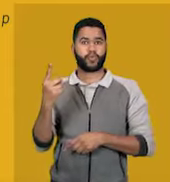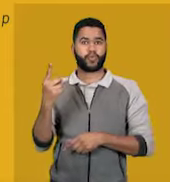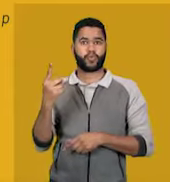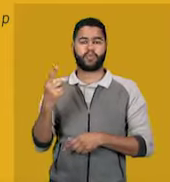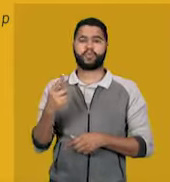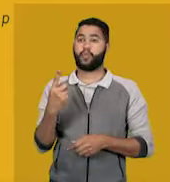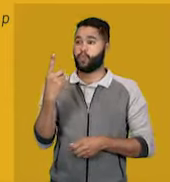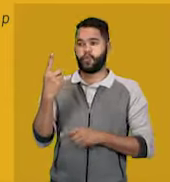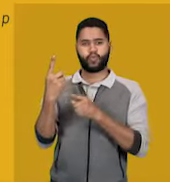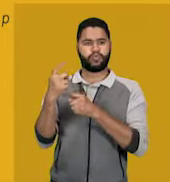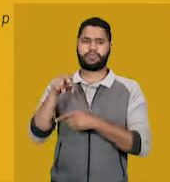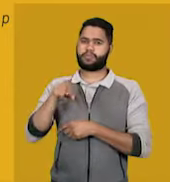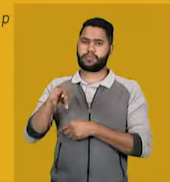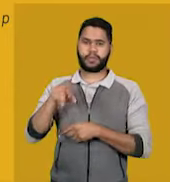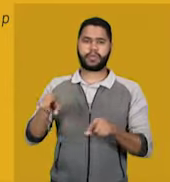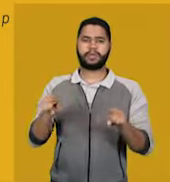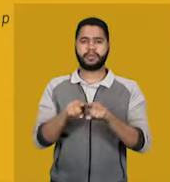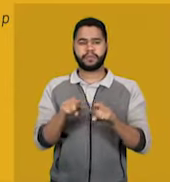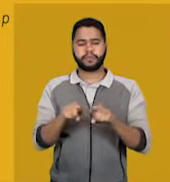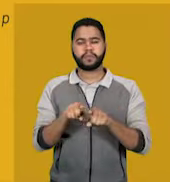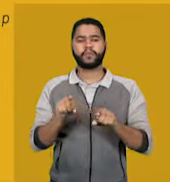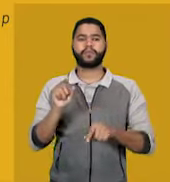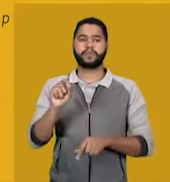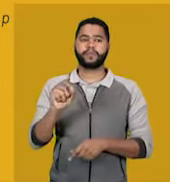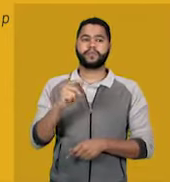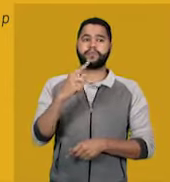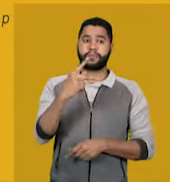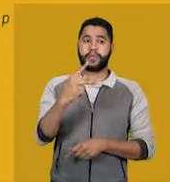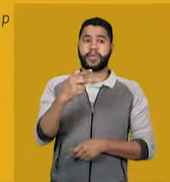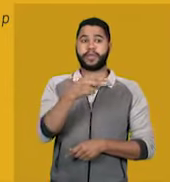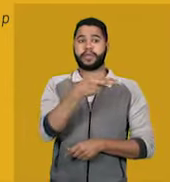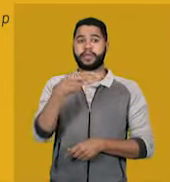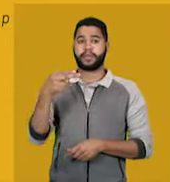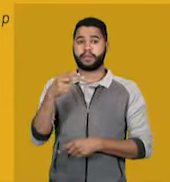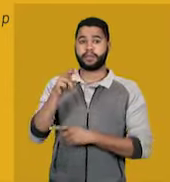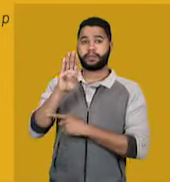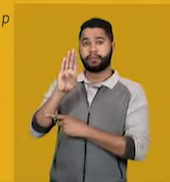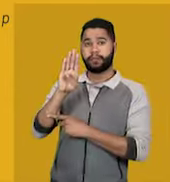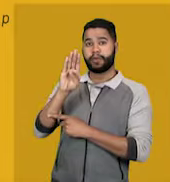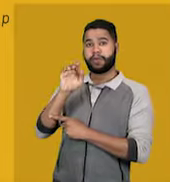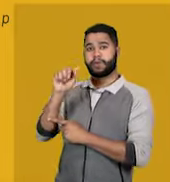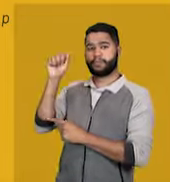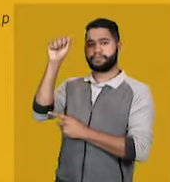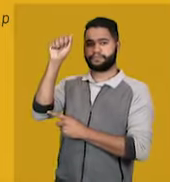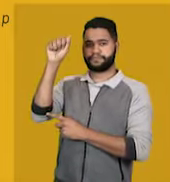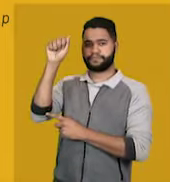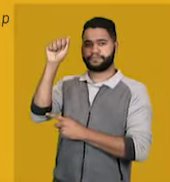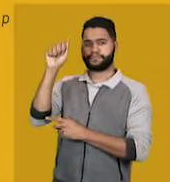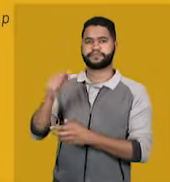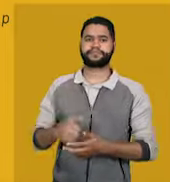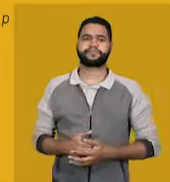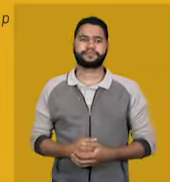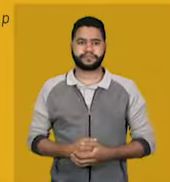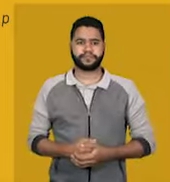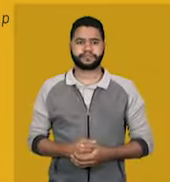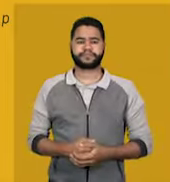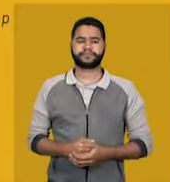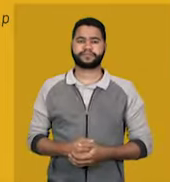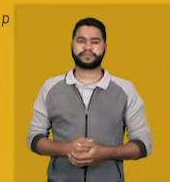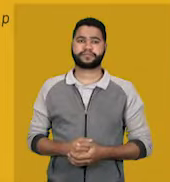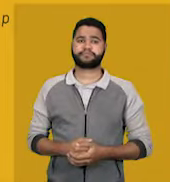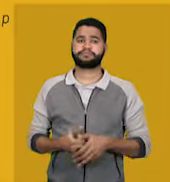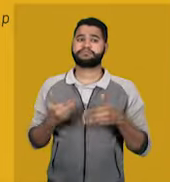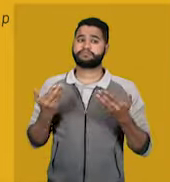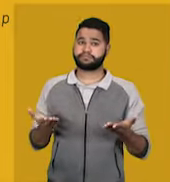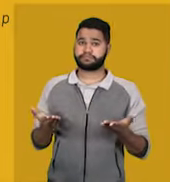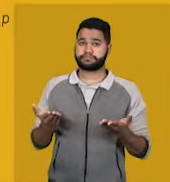ser 1, eu tenho então P igual a B elevado a o expoente A.